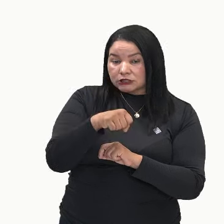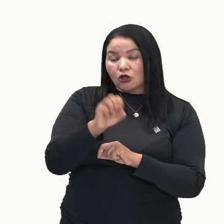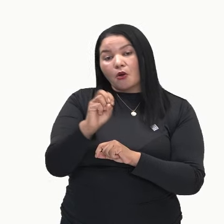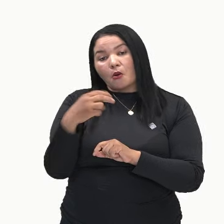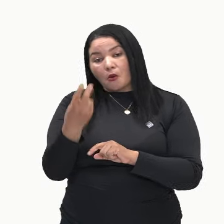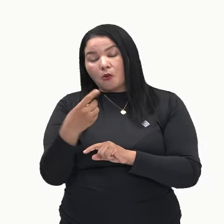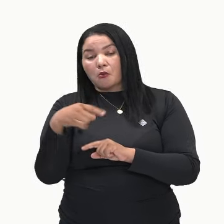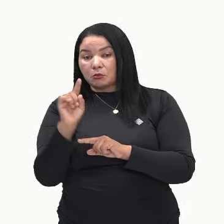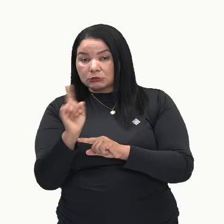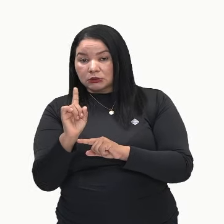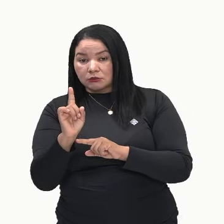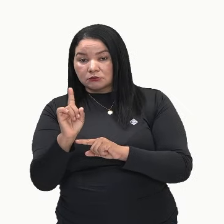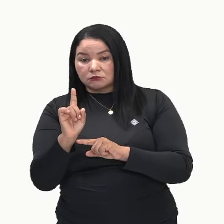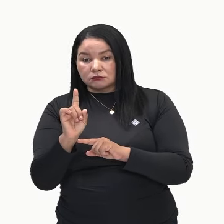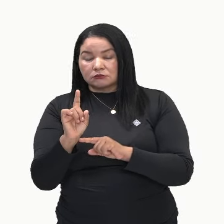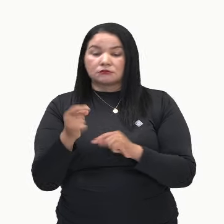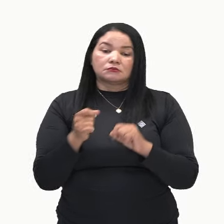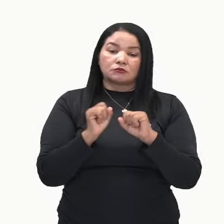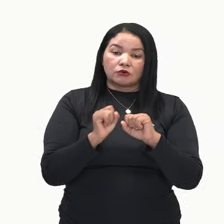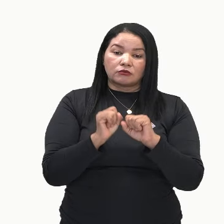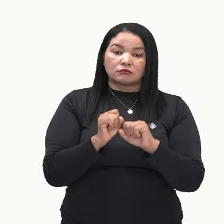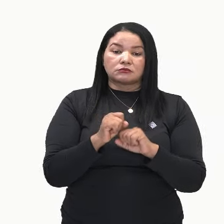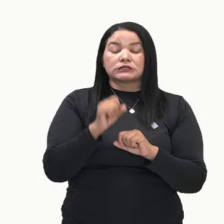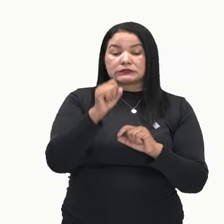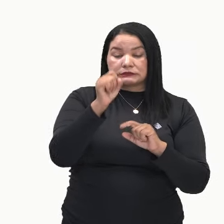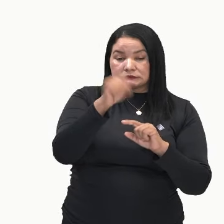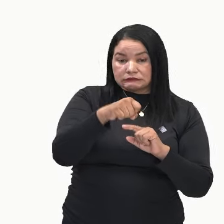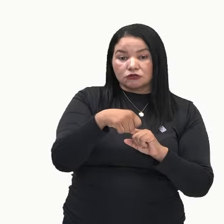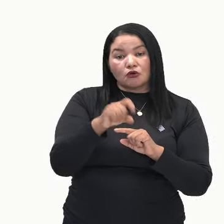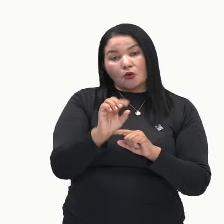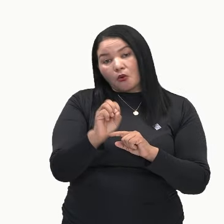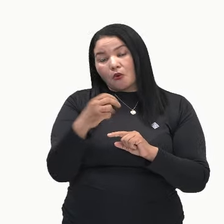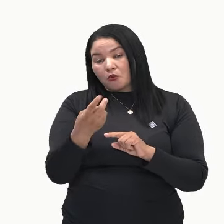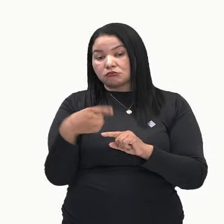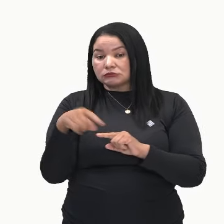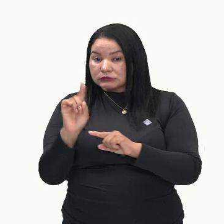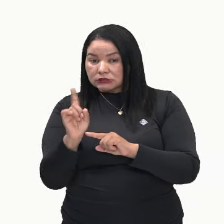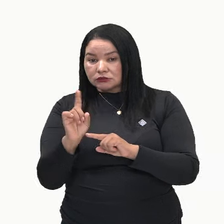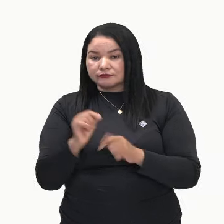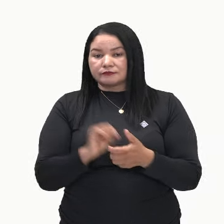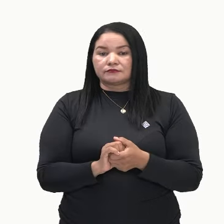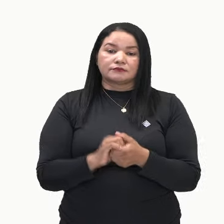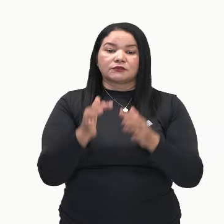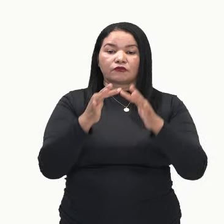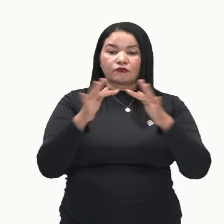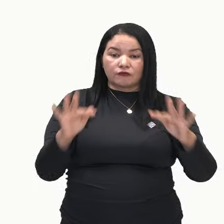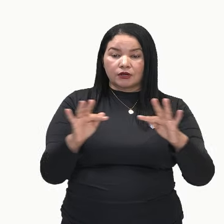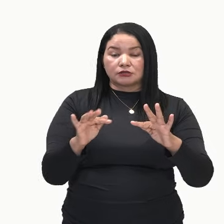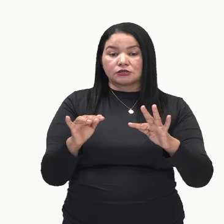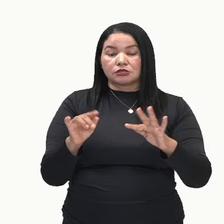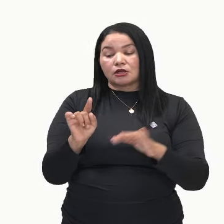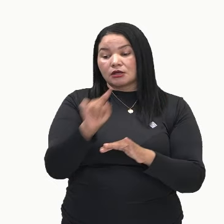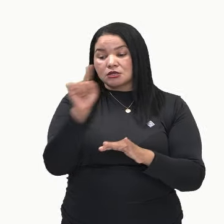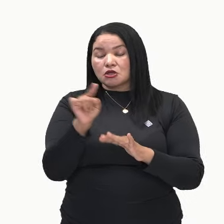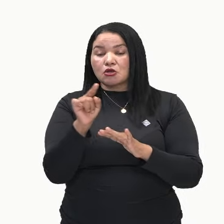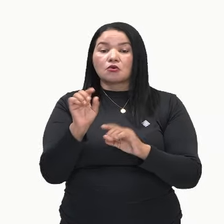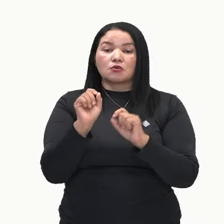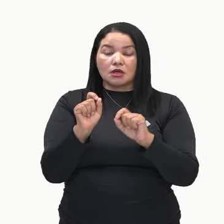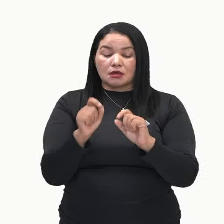ou seja, afirmando algo ou negando algo. Uma frase interrogativa, utilizada em frases que